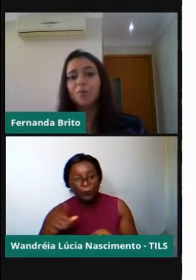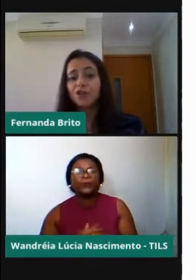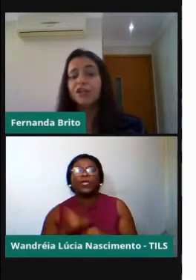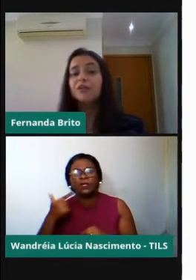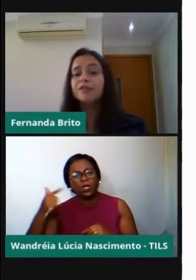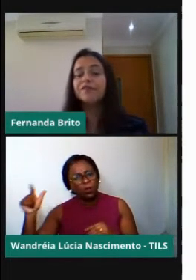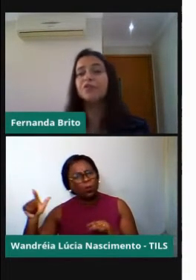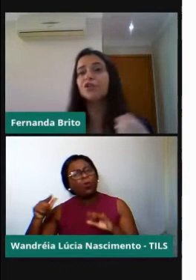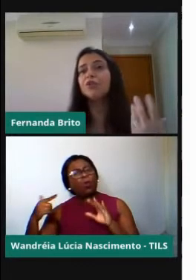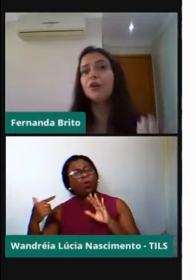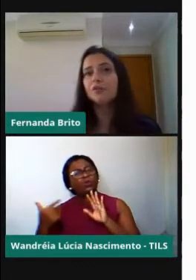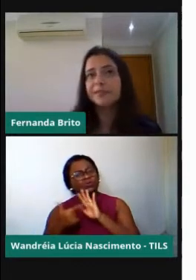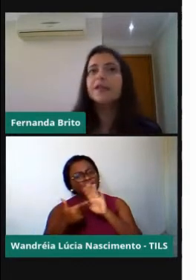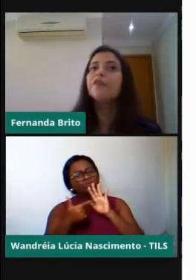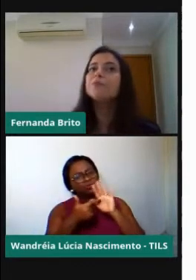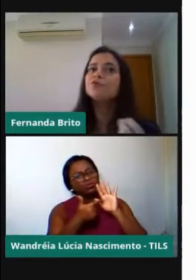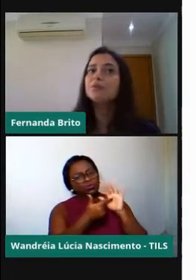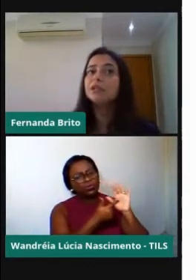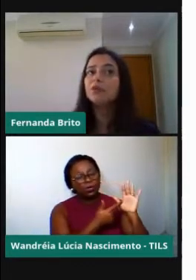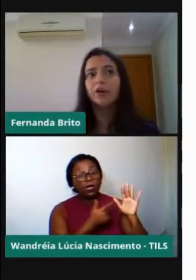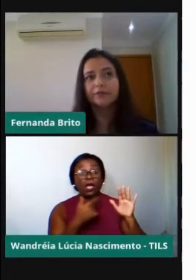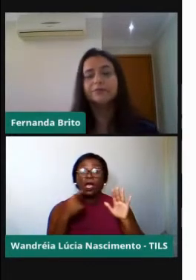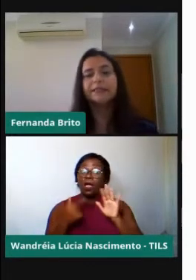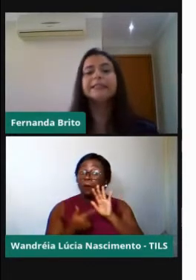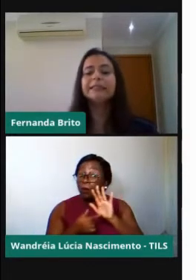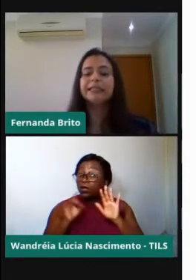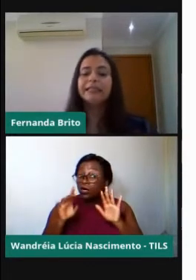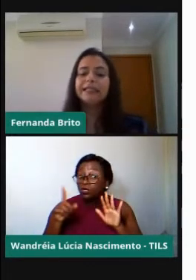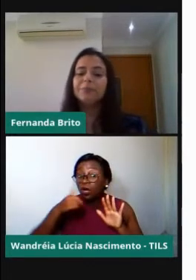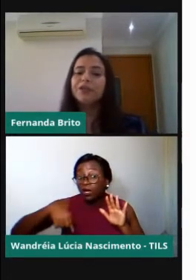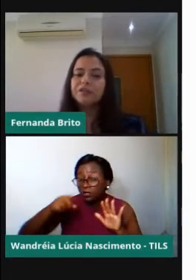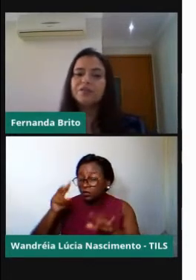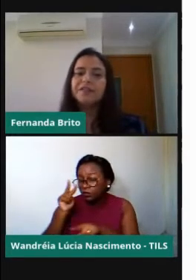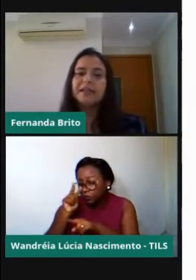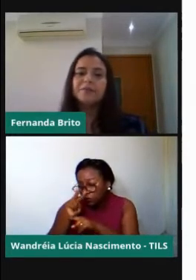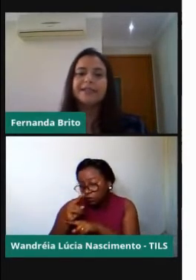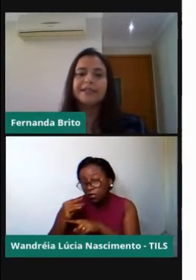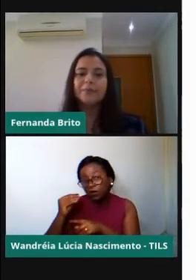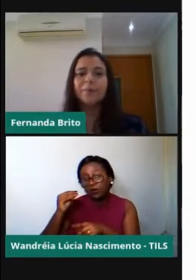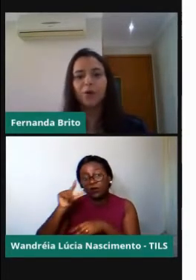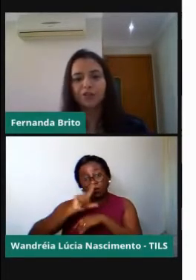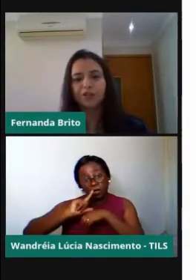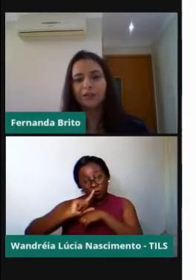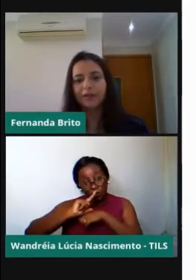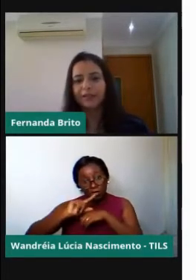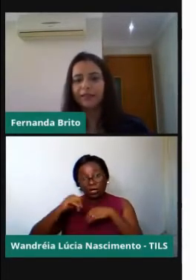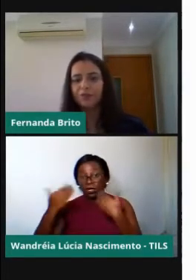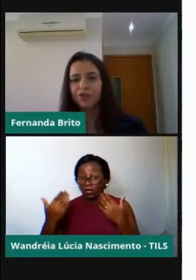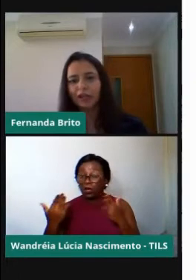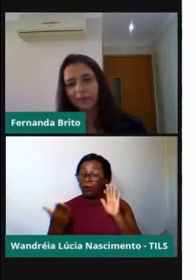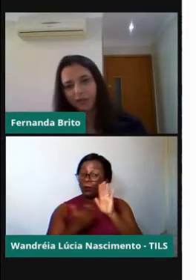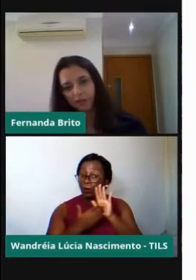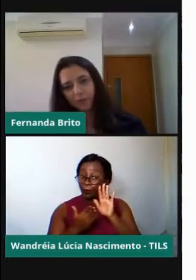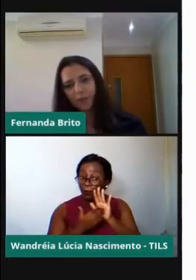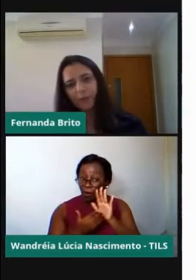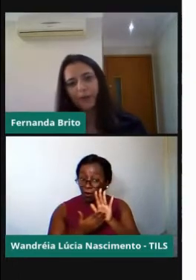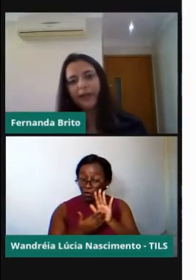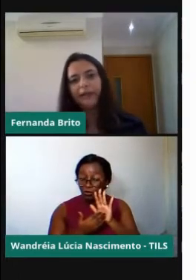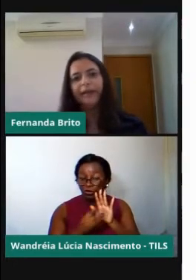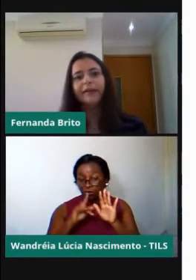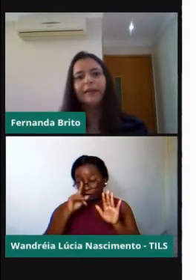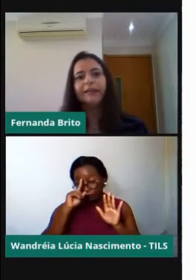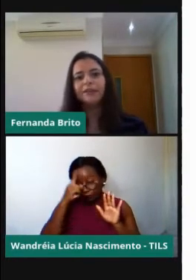enfim. Então, só mostrando os efeitos que nós observamos no laboratório, né? E por isso fizemos essa proposta. Então, aqui é o esquema que a gente